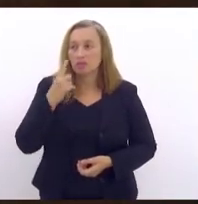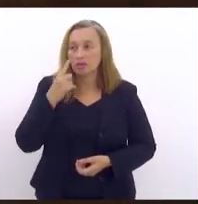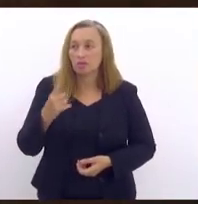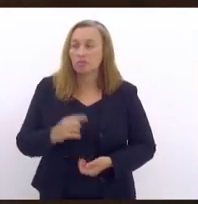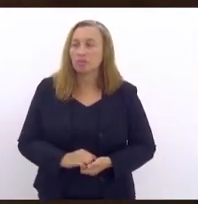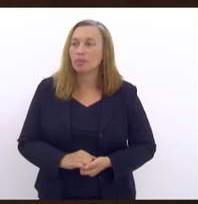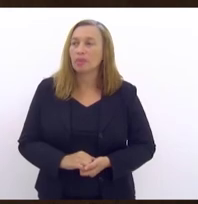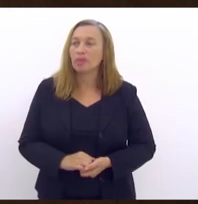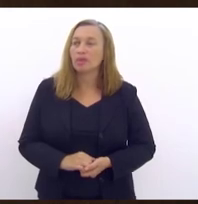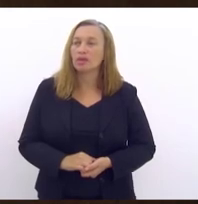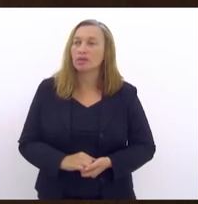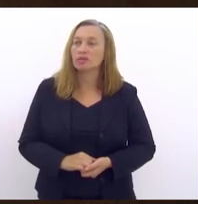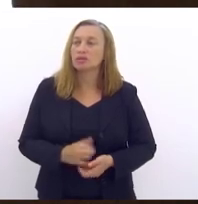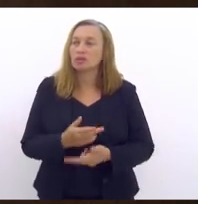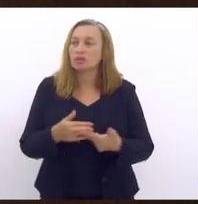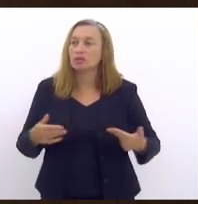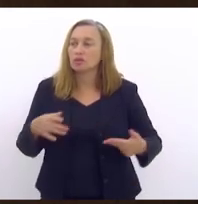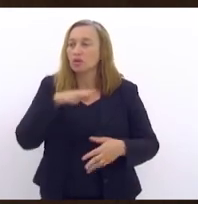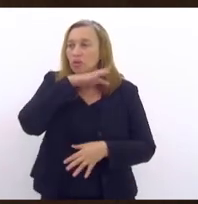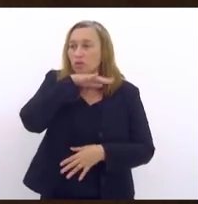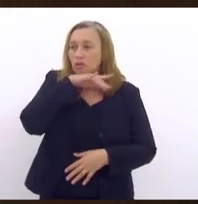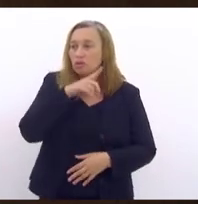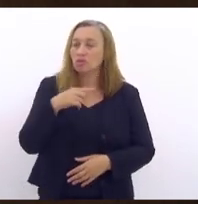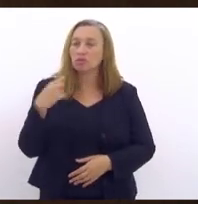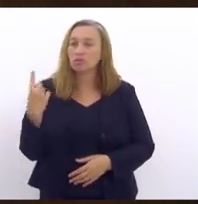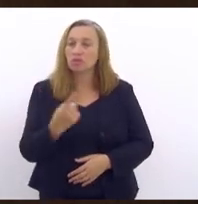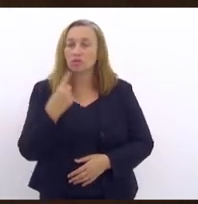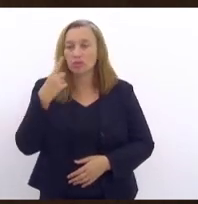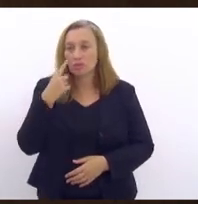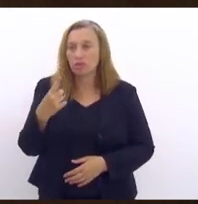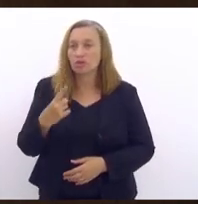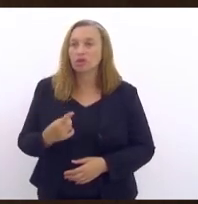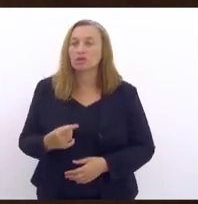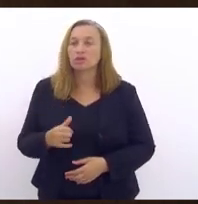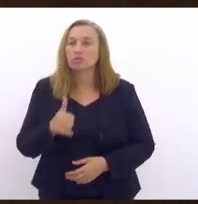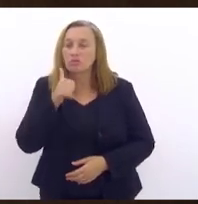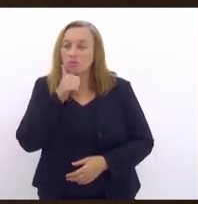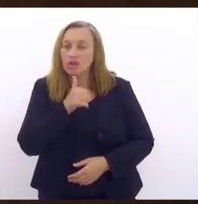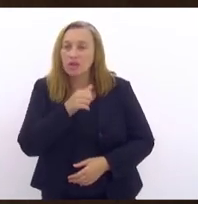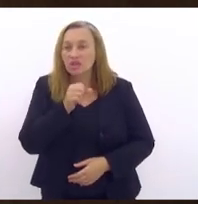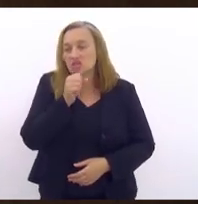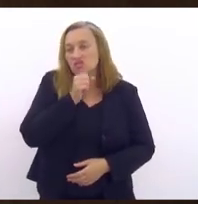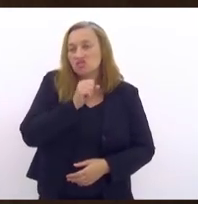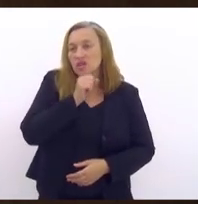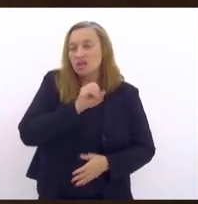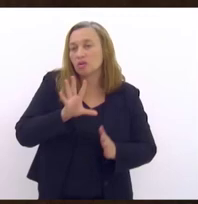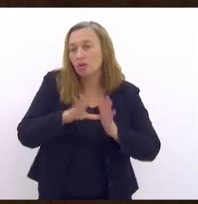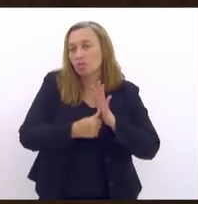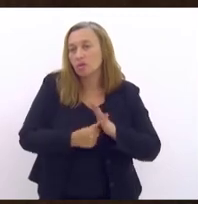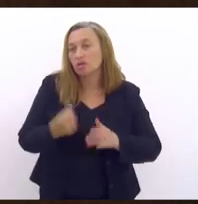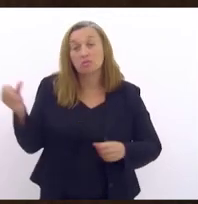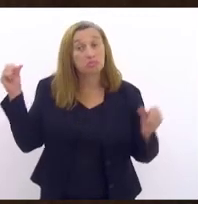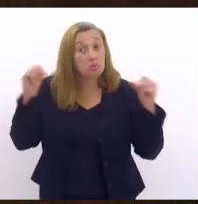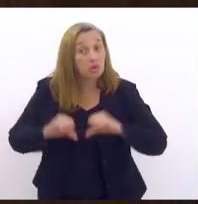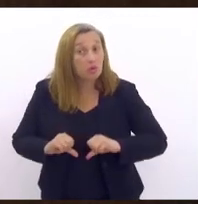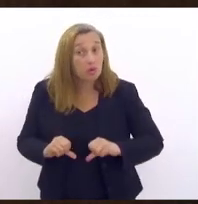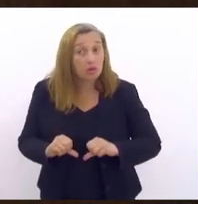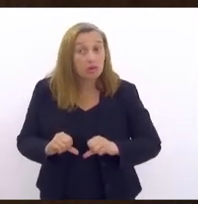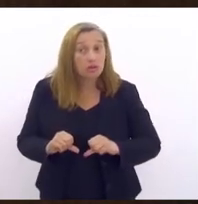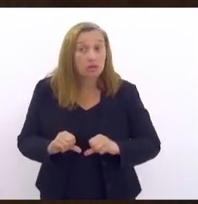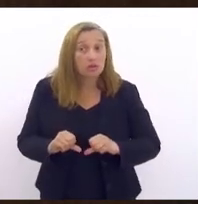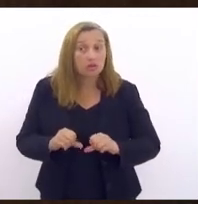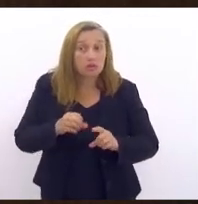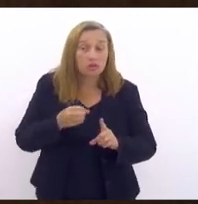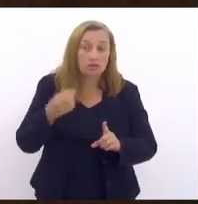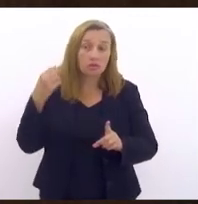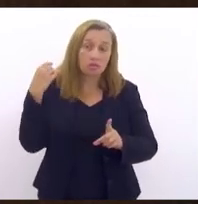mais cenas horríveis assim como nós estamos vendo, de senhoras de idade sendo roubadas, e pior que isso, sendo jogadas no